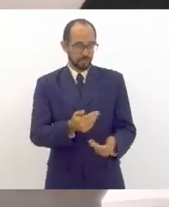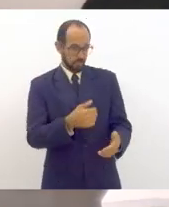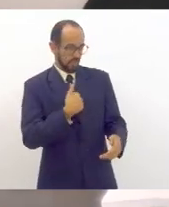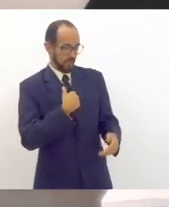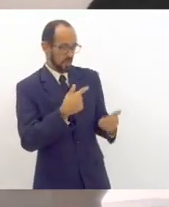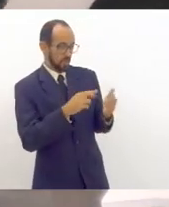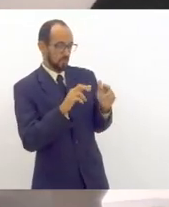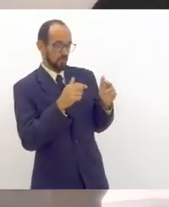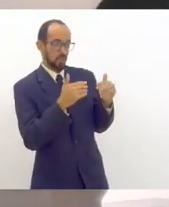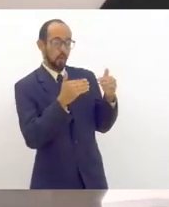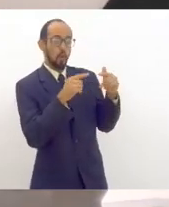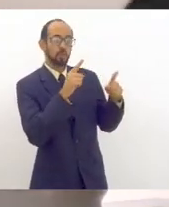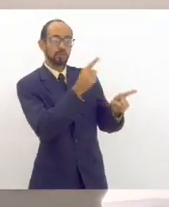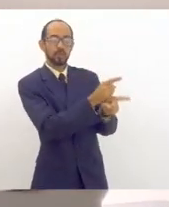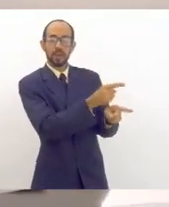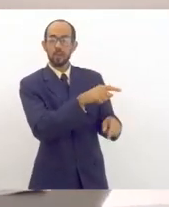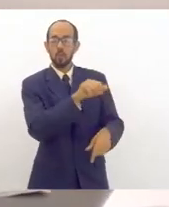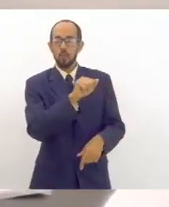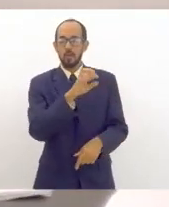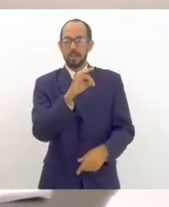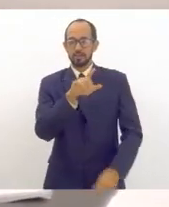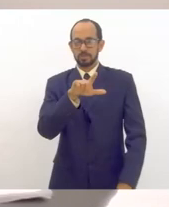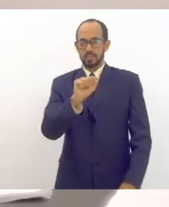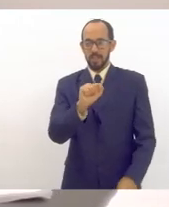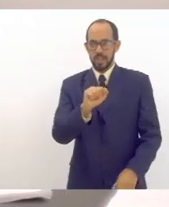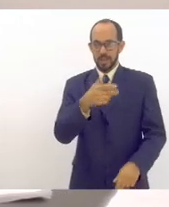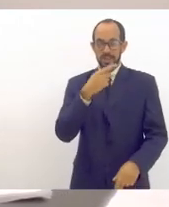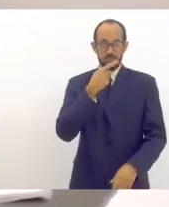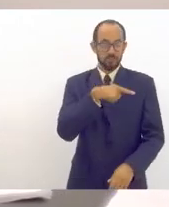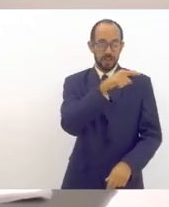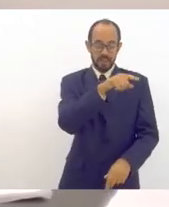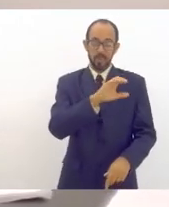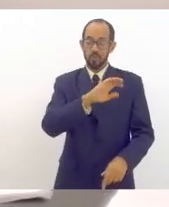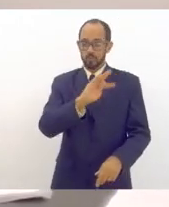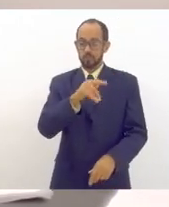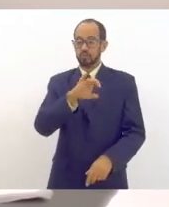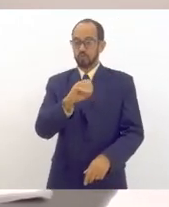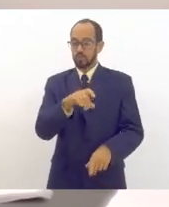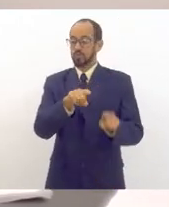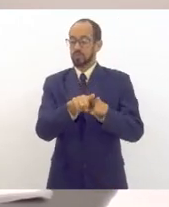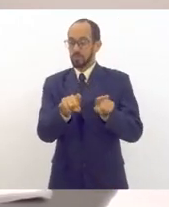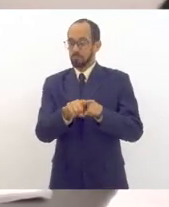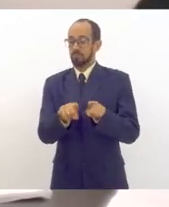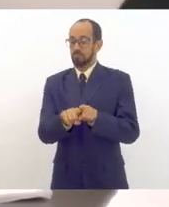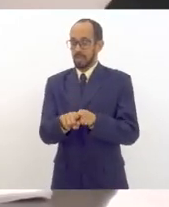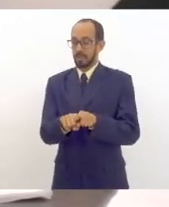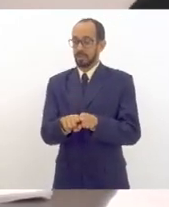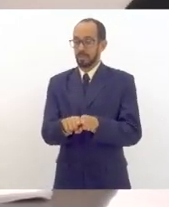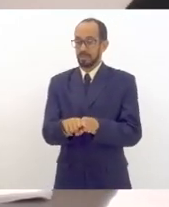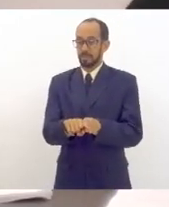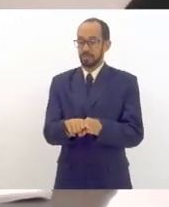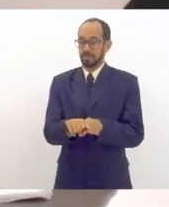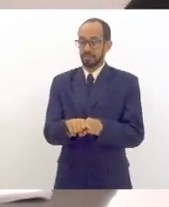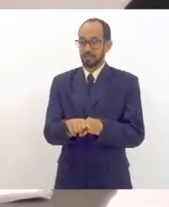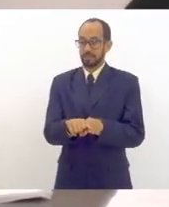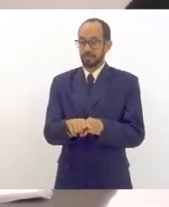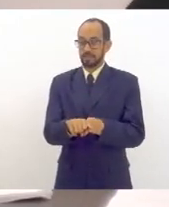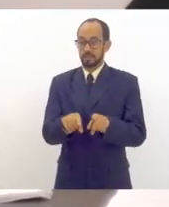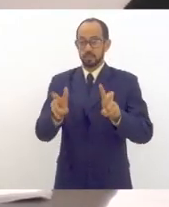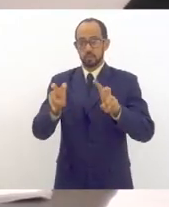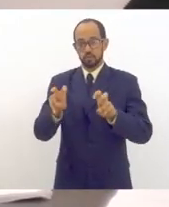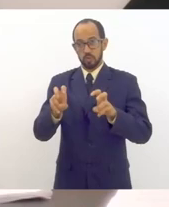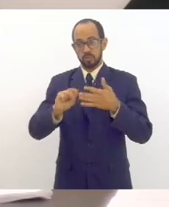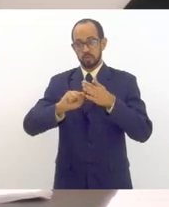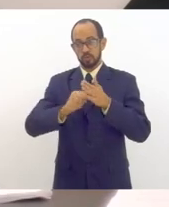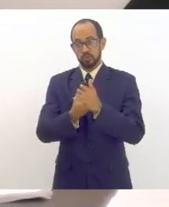Excelência usar a palavra, eu falei o que ia acontecer para o deputado Chico. O Luiz Paulo ia marcar posição em relação aos vetos e em